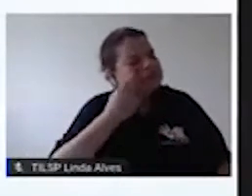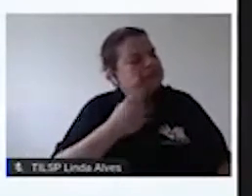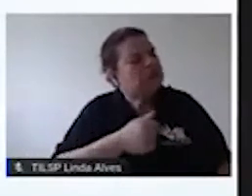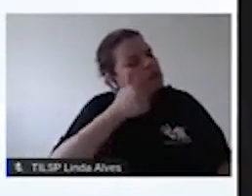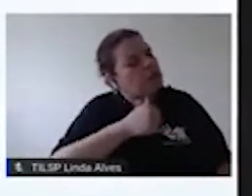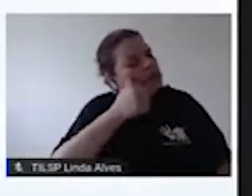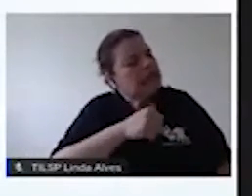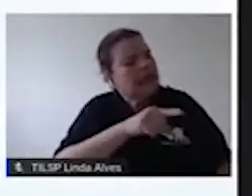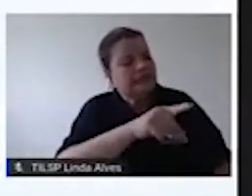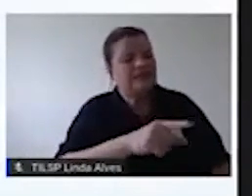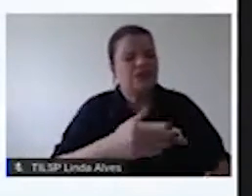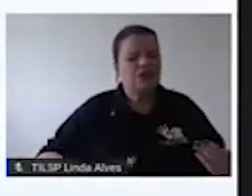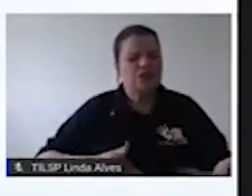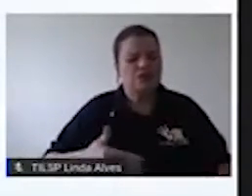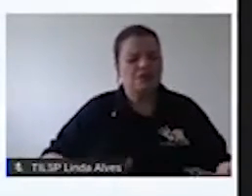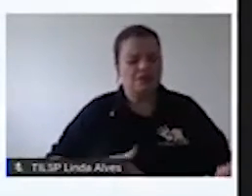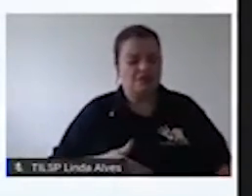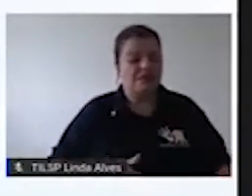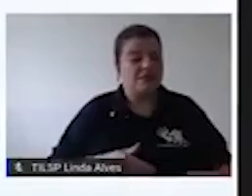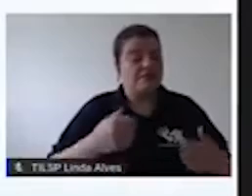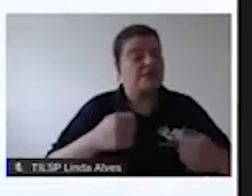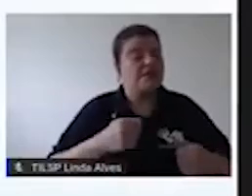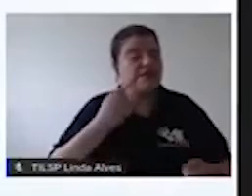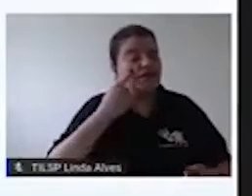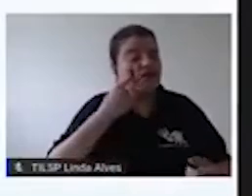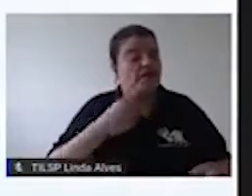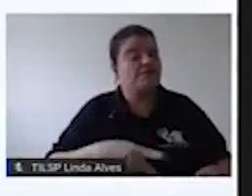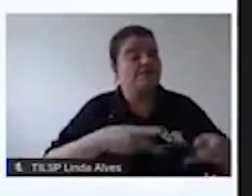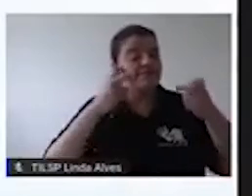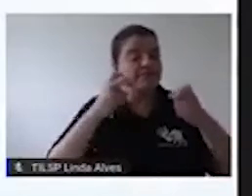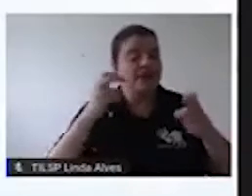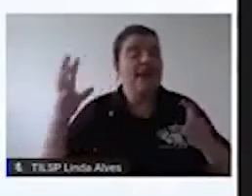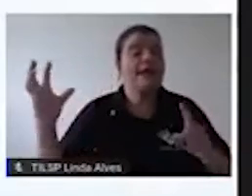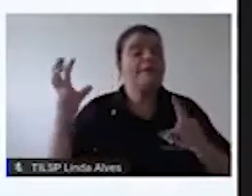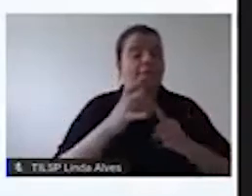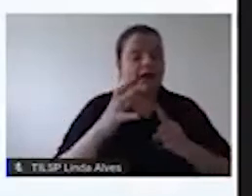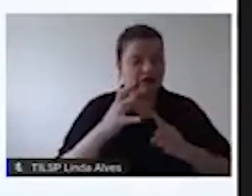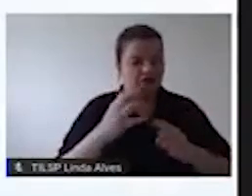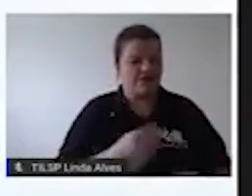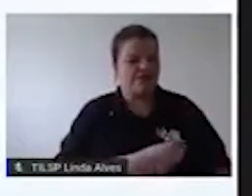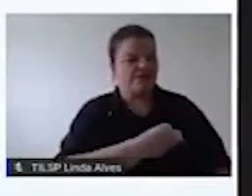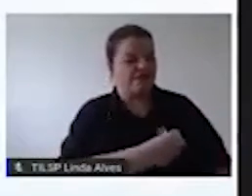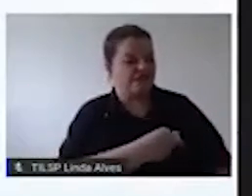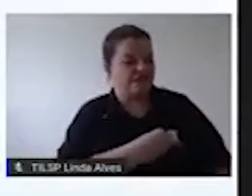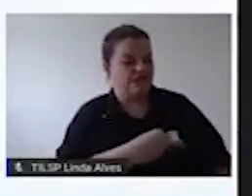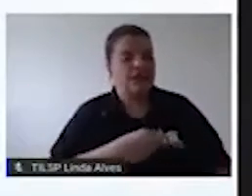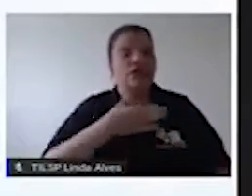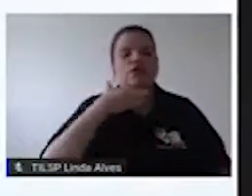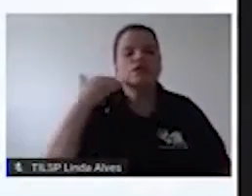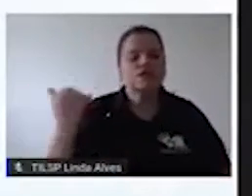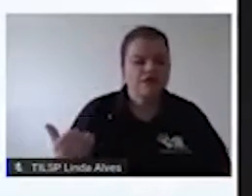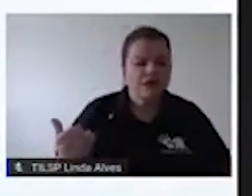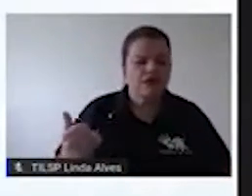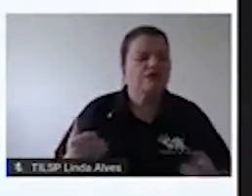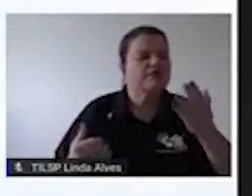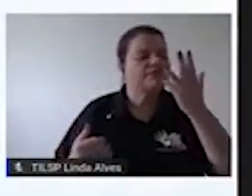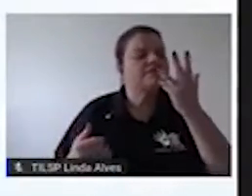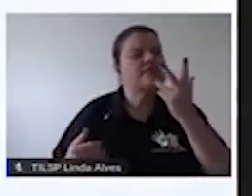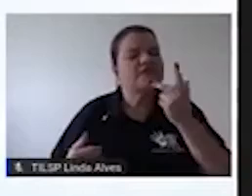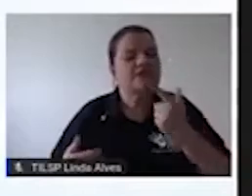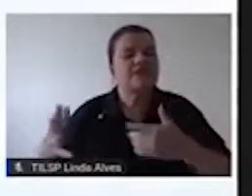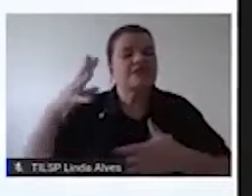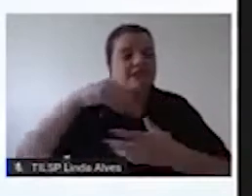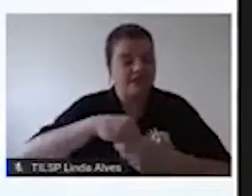consideração o impacto e o reflexo disso na vida dos filhos, né? Das crianças, daqueles que estão dentro